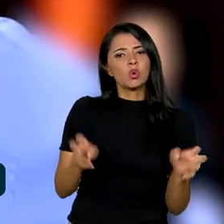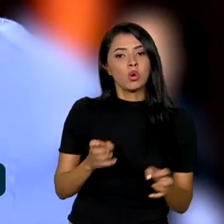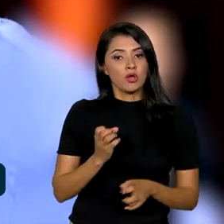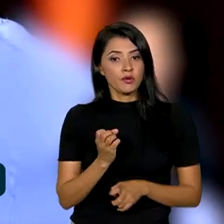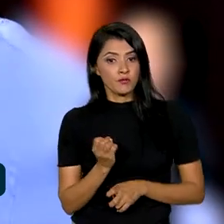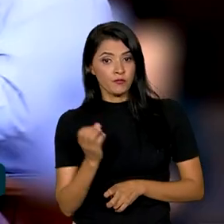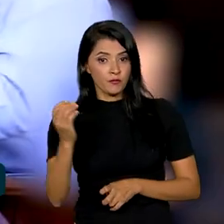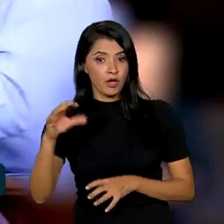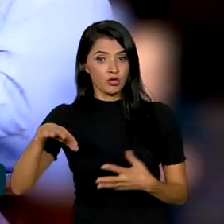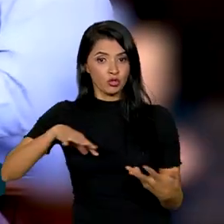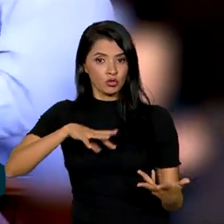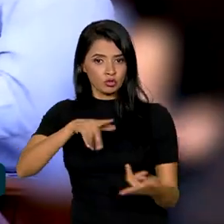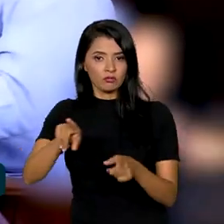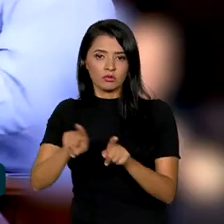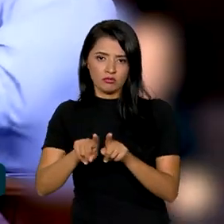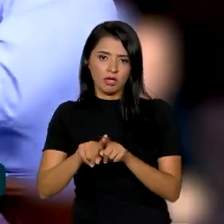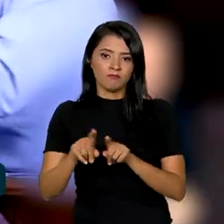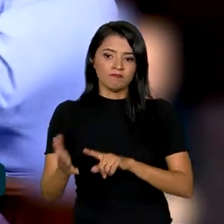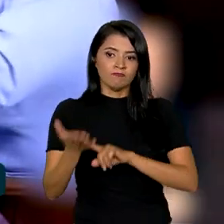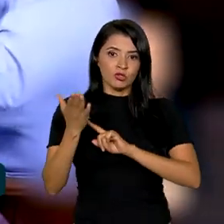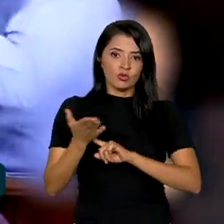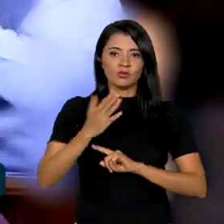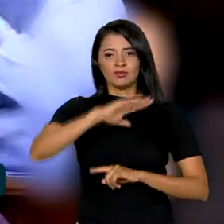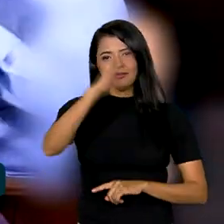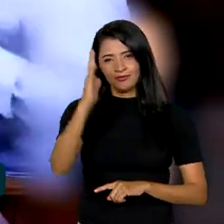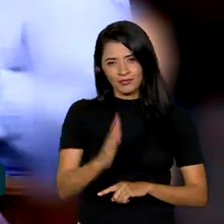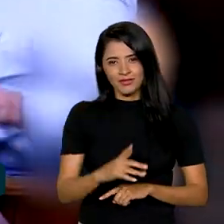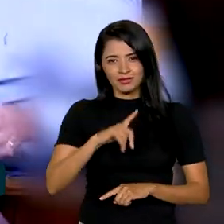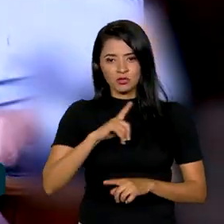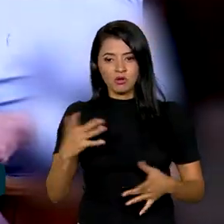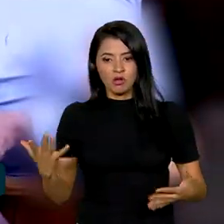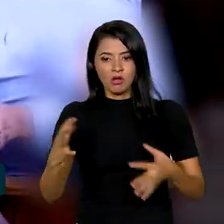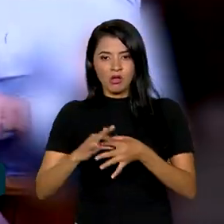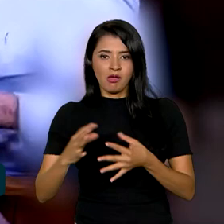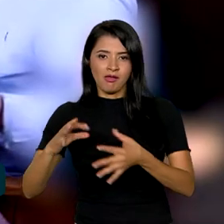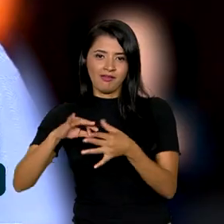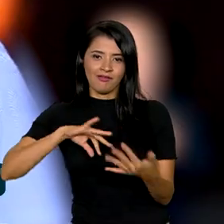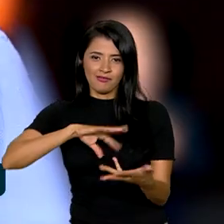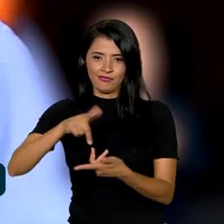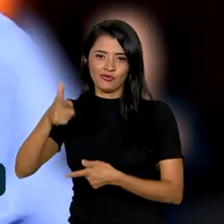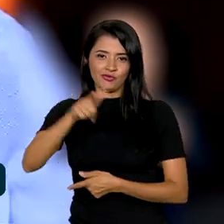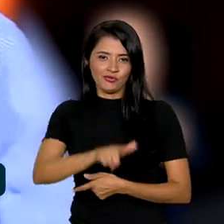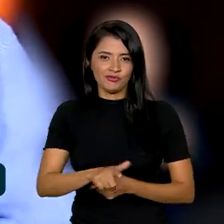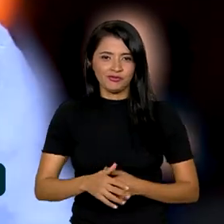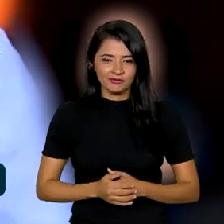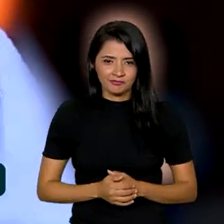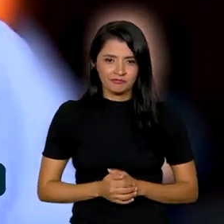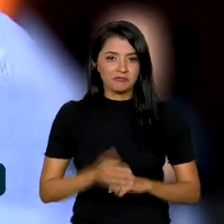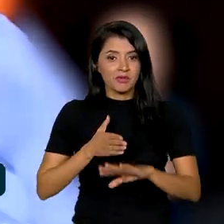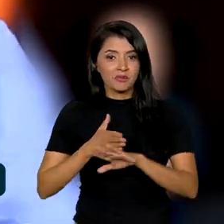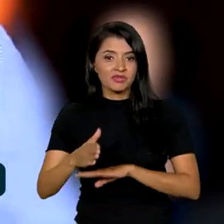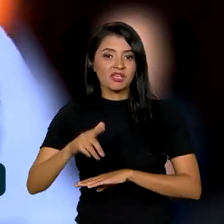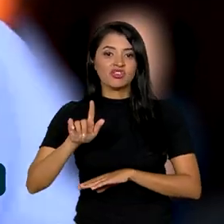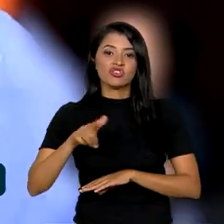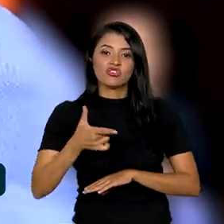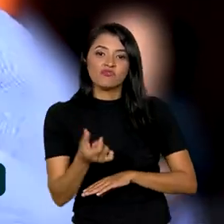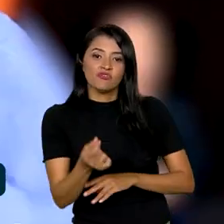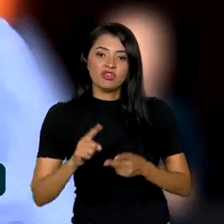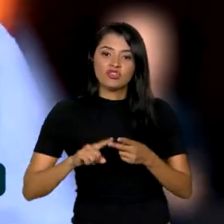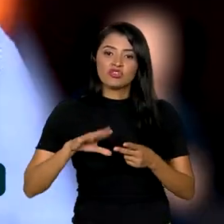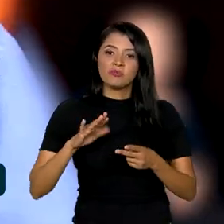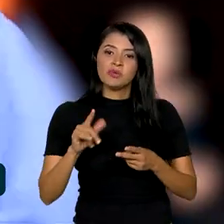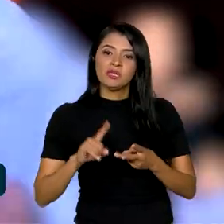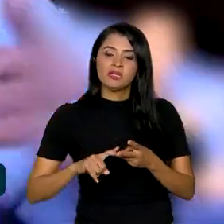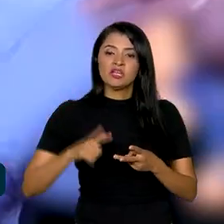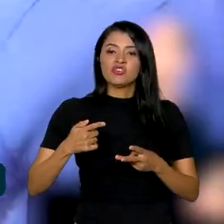viagens internacionais que vêm ajudando o Brasil a se reconectar com o mundo. Eu participei do G20, eu participei do BRICS, eu participei